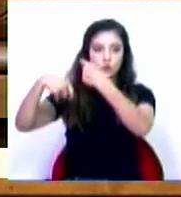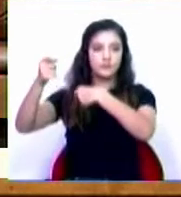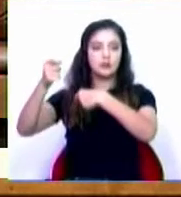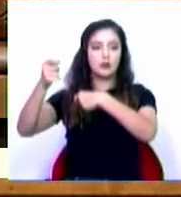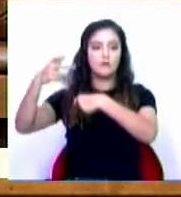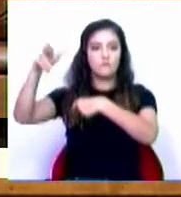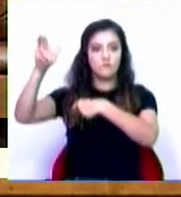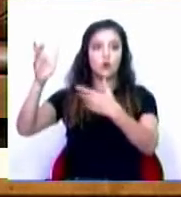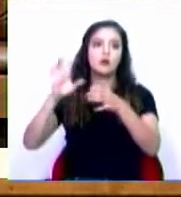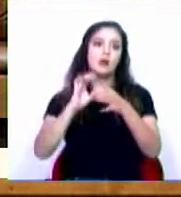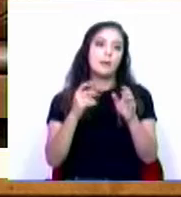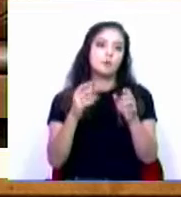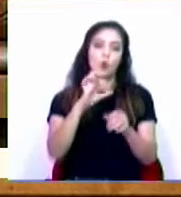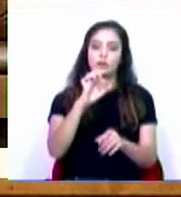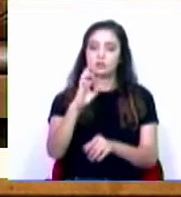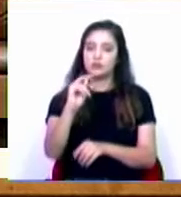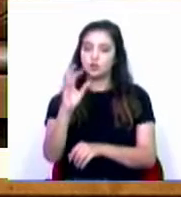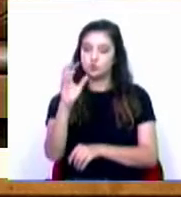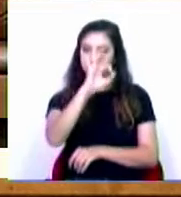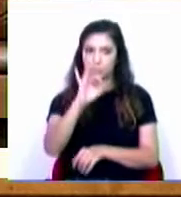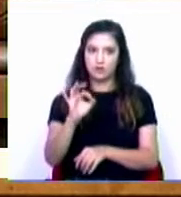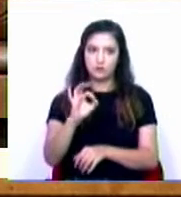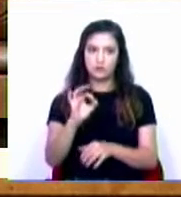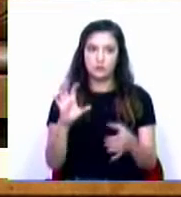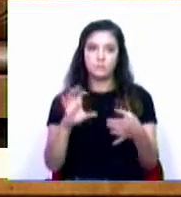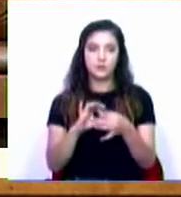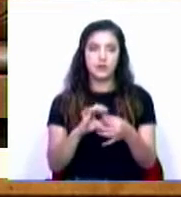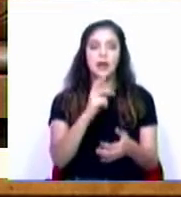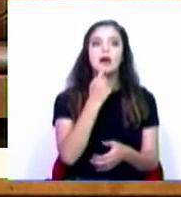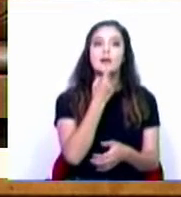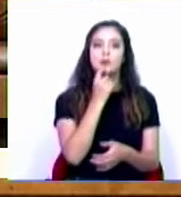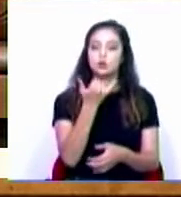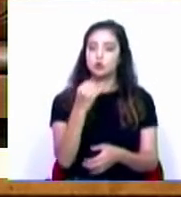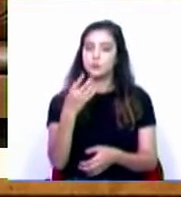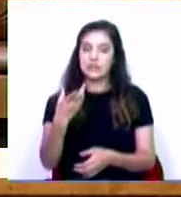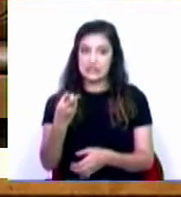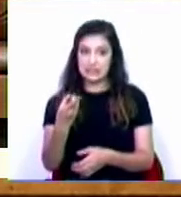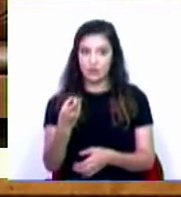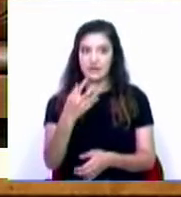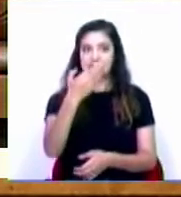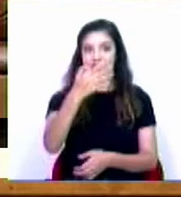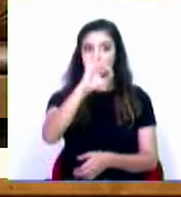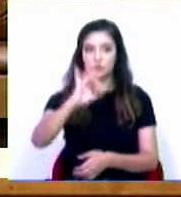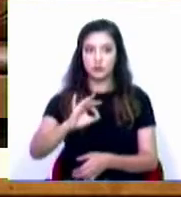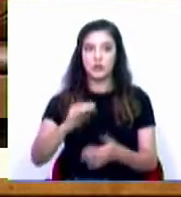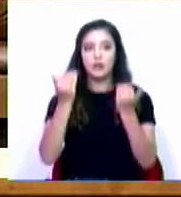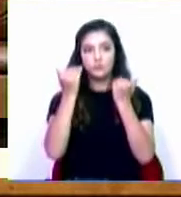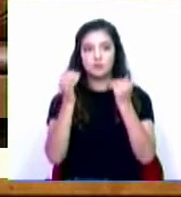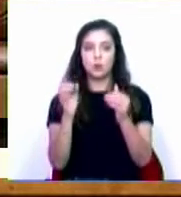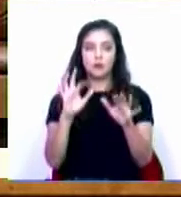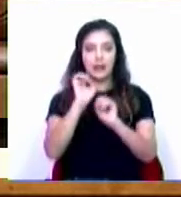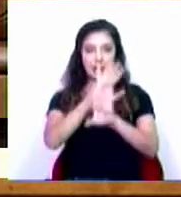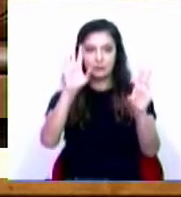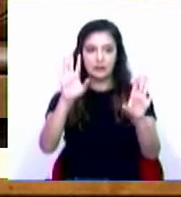perto de 83%. Superando inclusivamente as exportações de abril de 2019, em 7%, com dados igualmente positivos